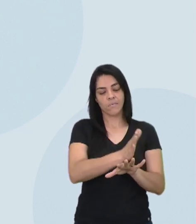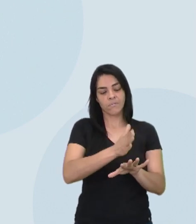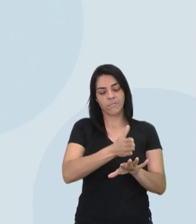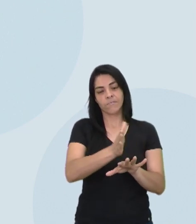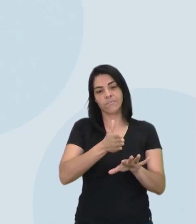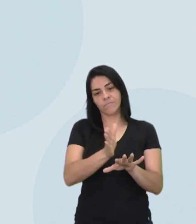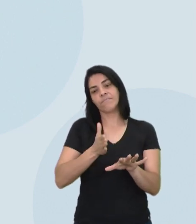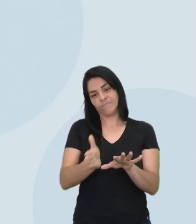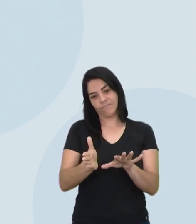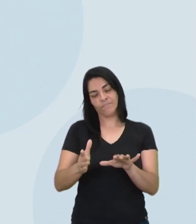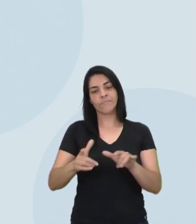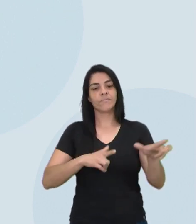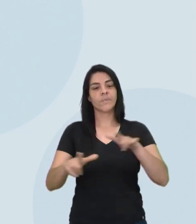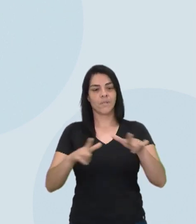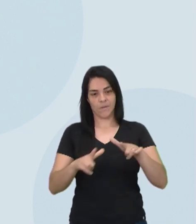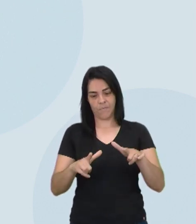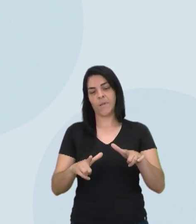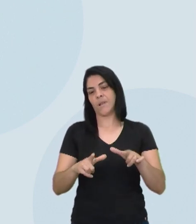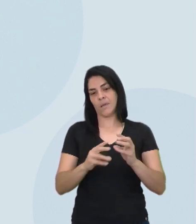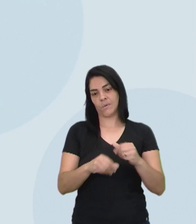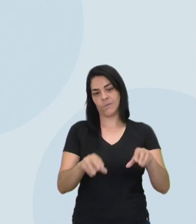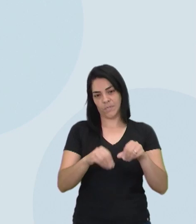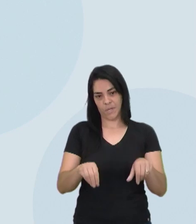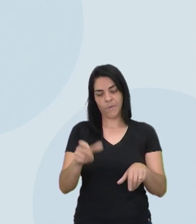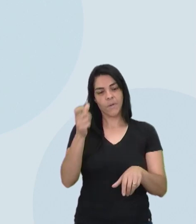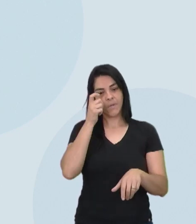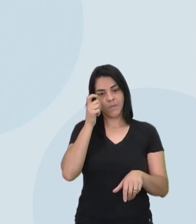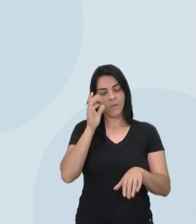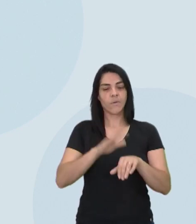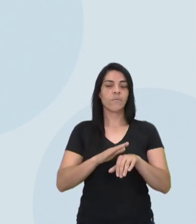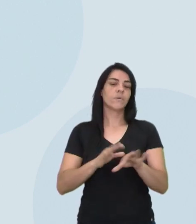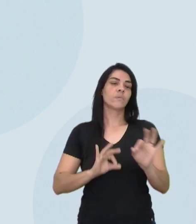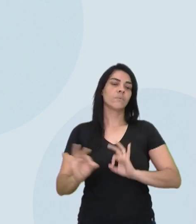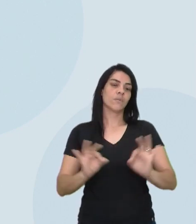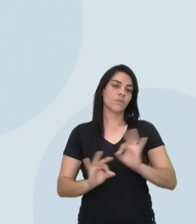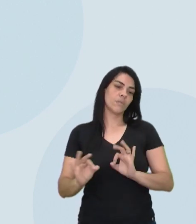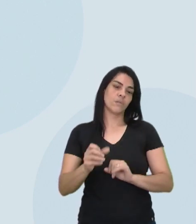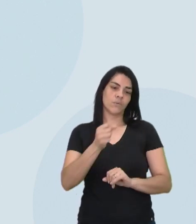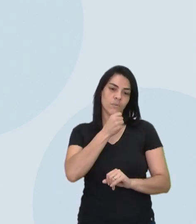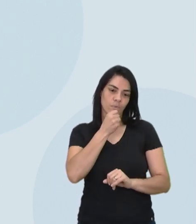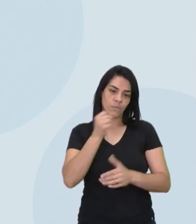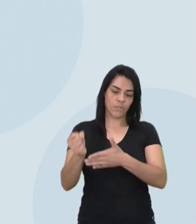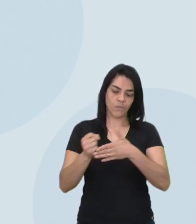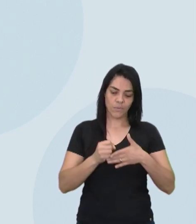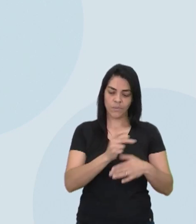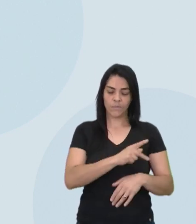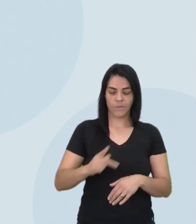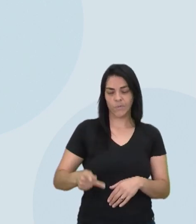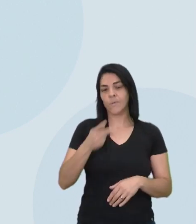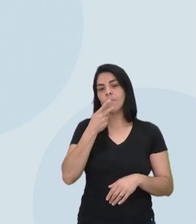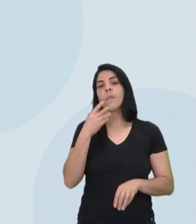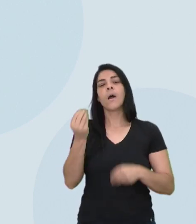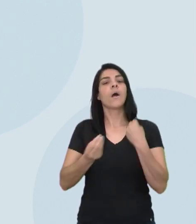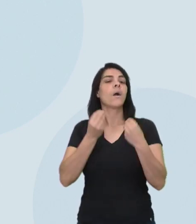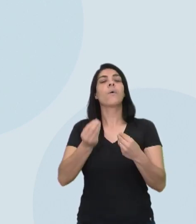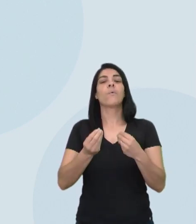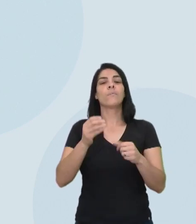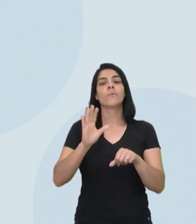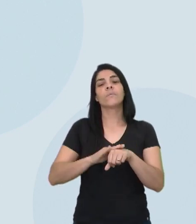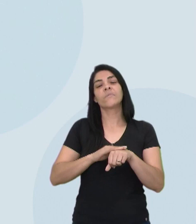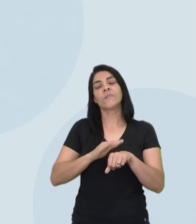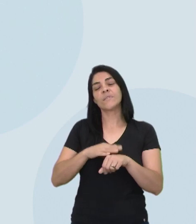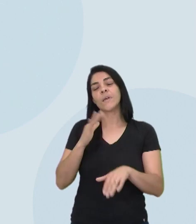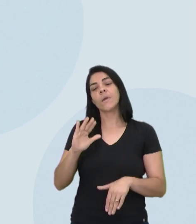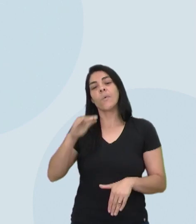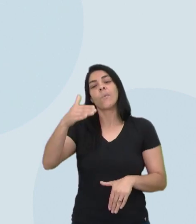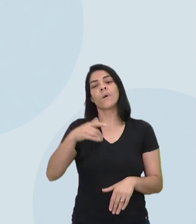solo. Então isso é bem interessante. Então, a gente fez um planejamento da entrevista, eu trouxe uma professora para falar como que a gente deve proceder